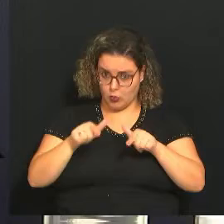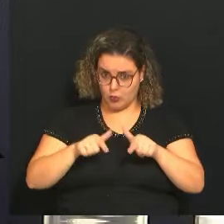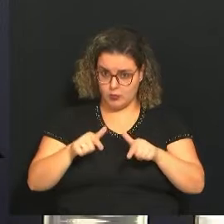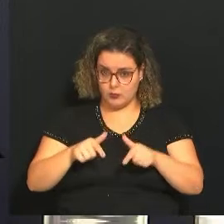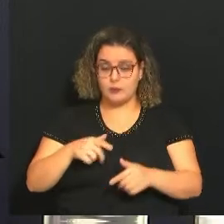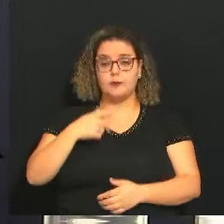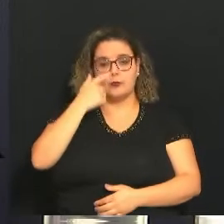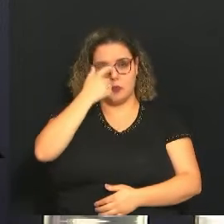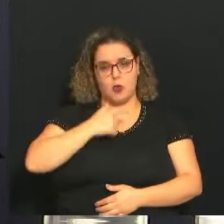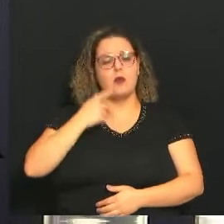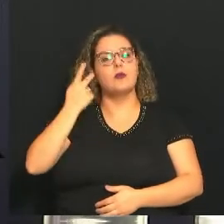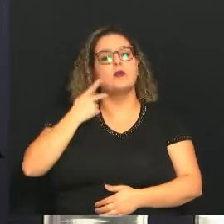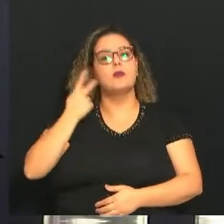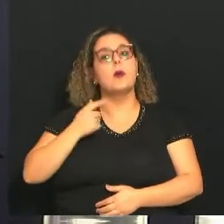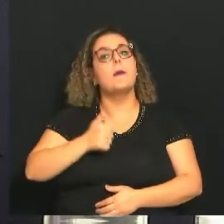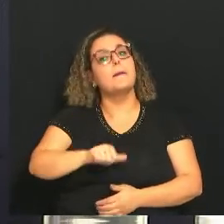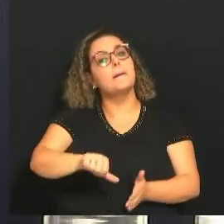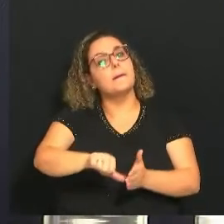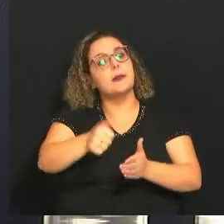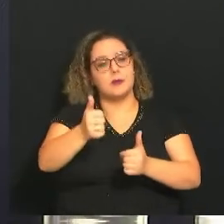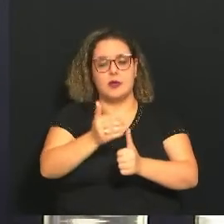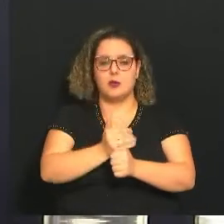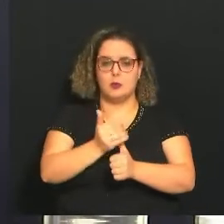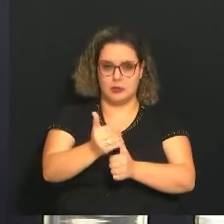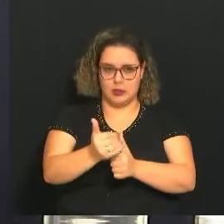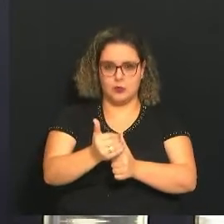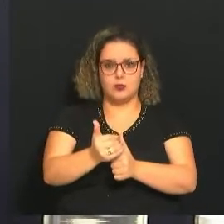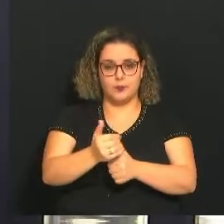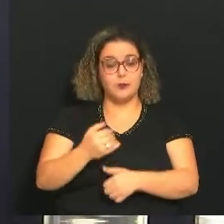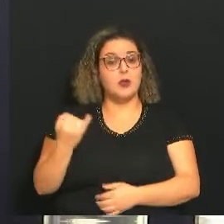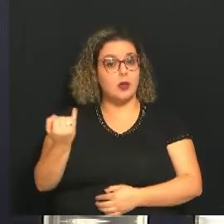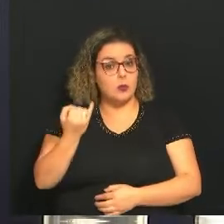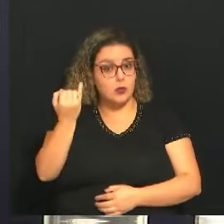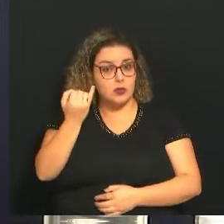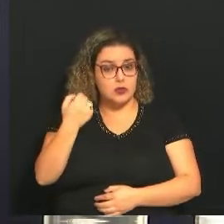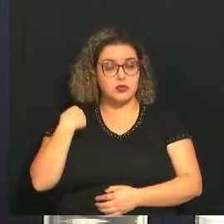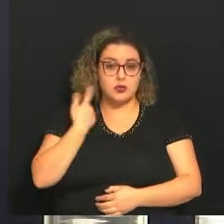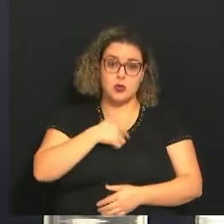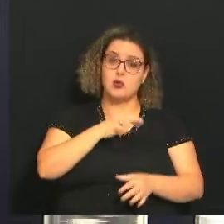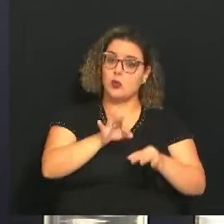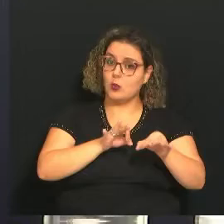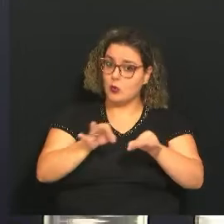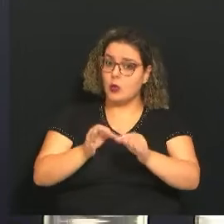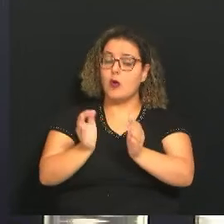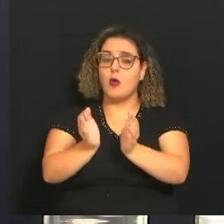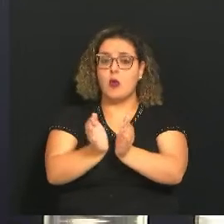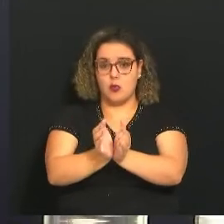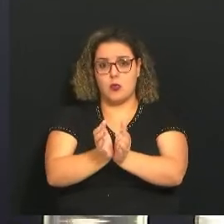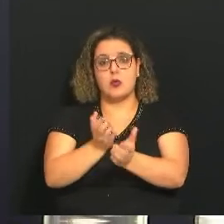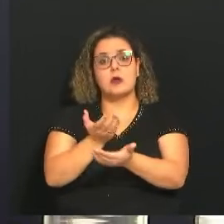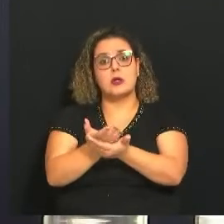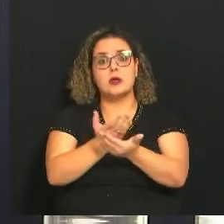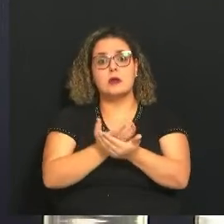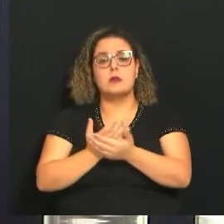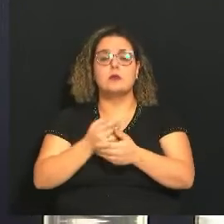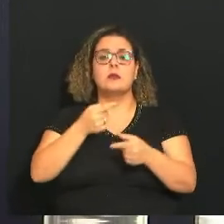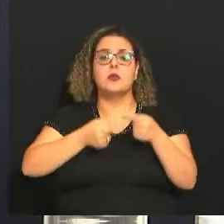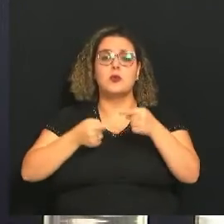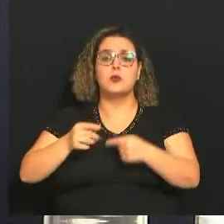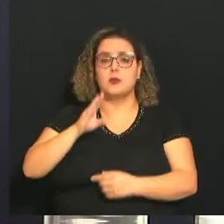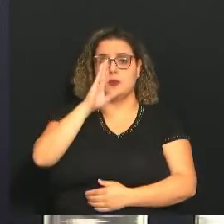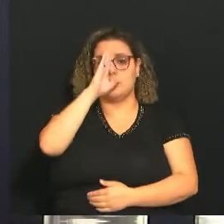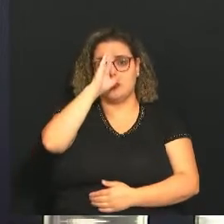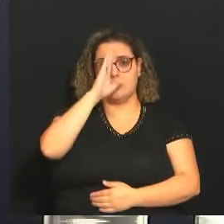vereadora aqui de primeiro mandato, e a importância da gente organizar essa comissão de estudos é para debater principalmente